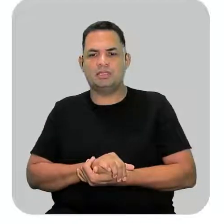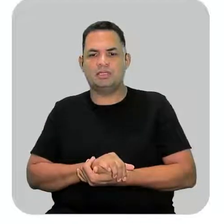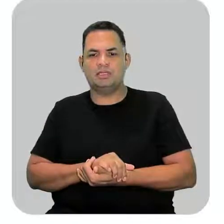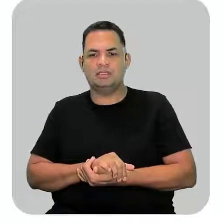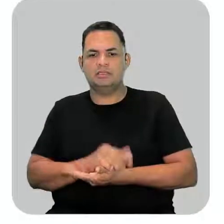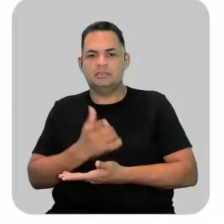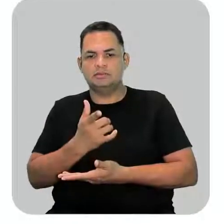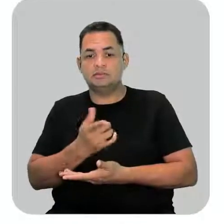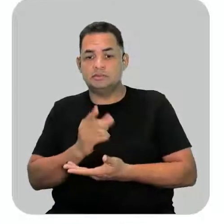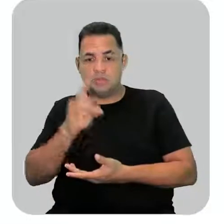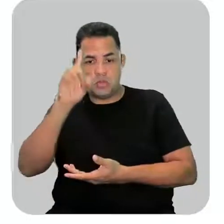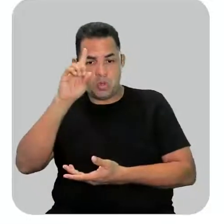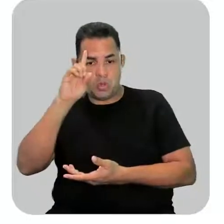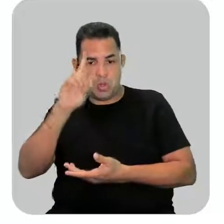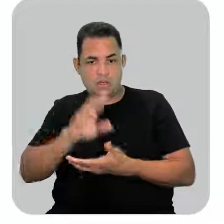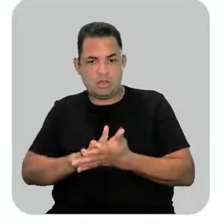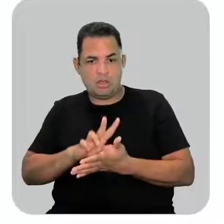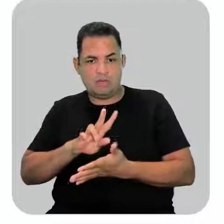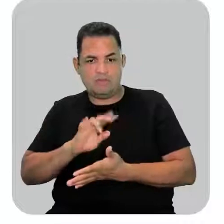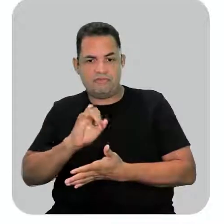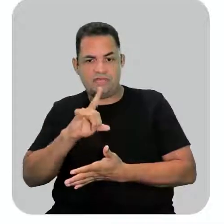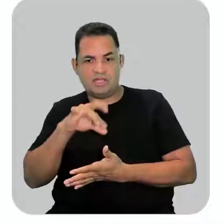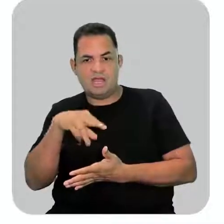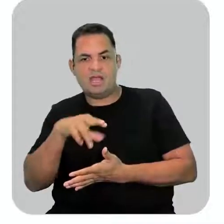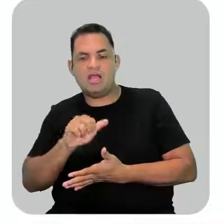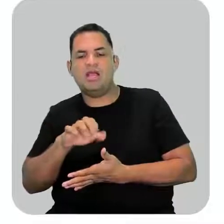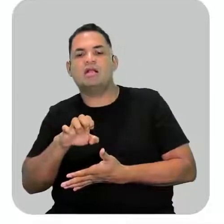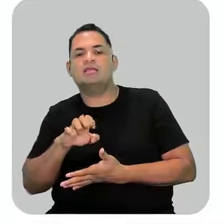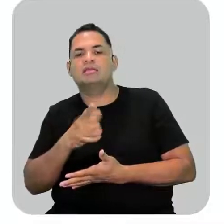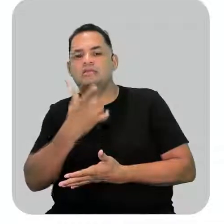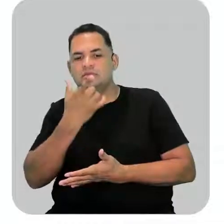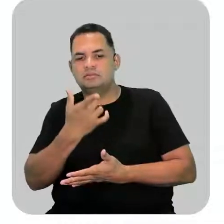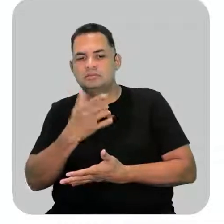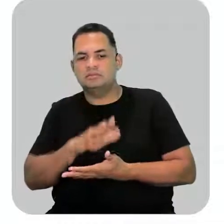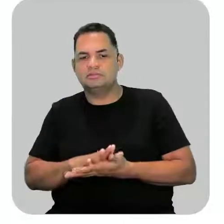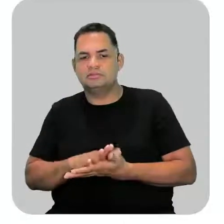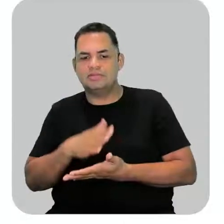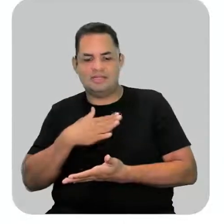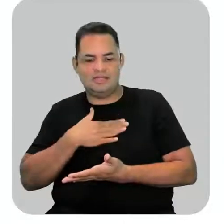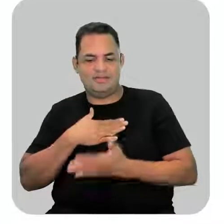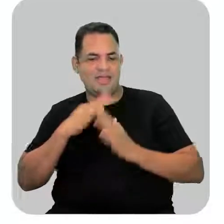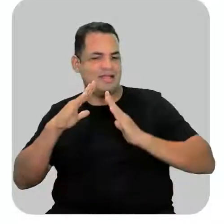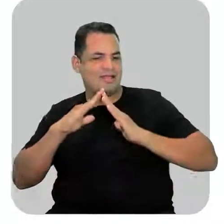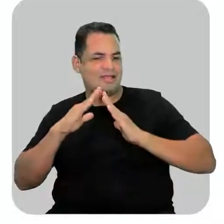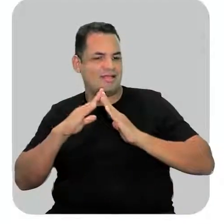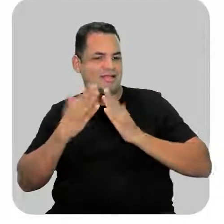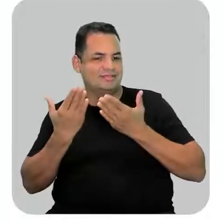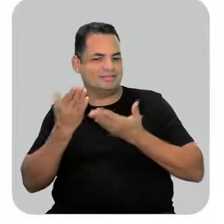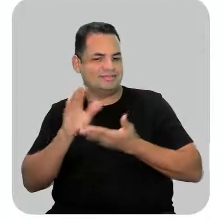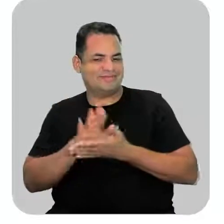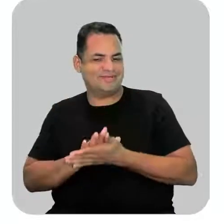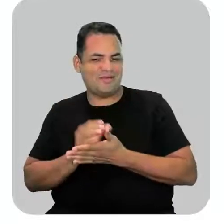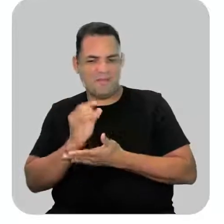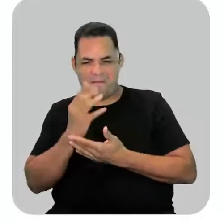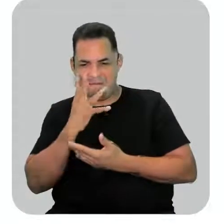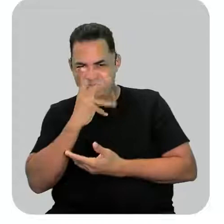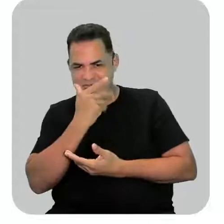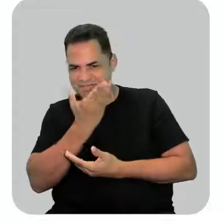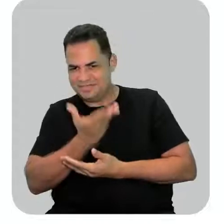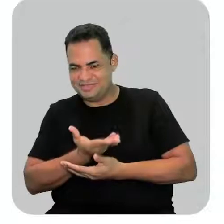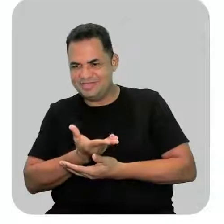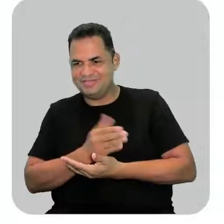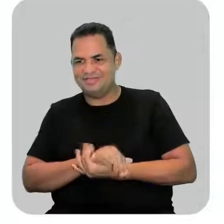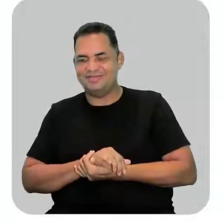dia a dia é o vinagre. Na minha casa o vinagre não fica nesse frasco bonitinho não, fica naqueles frascos do mercado mesmo.